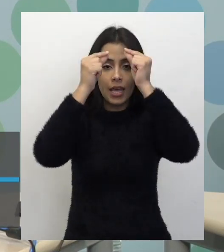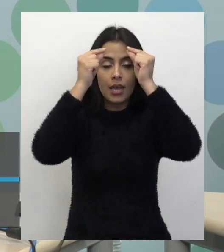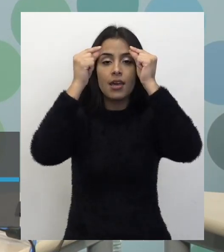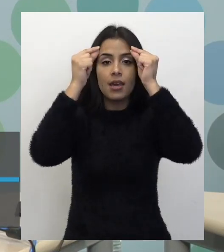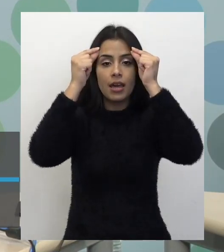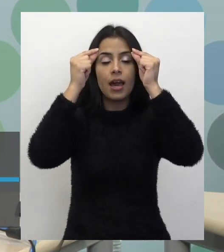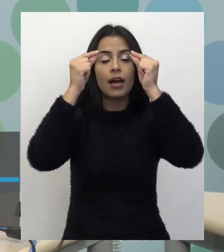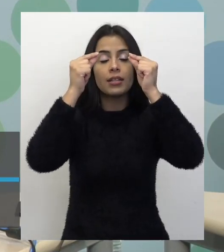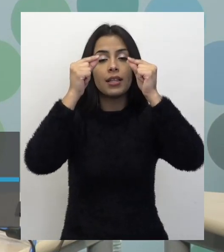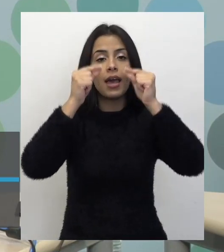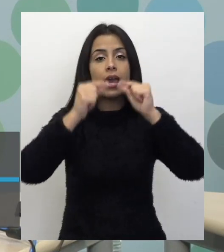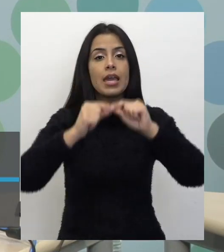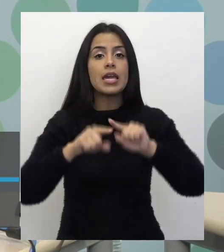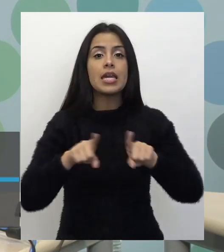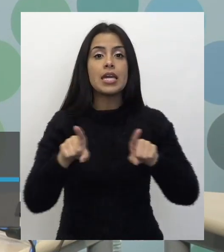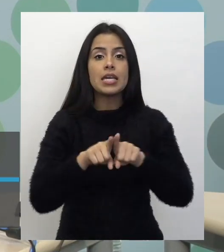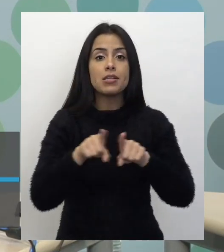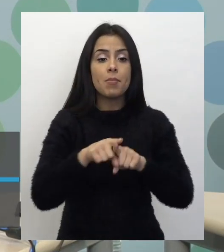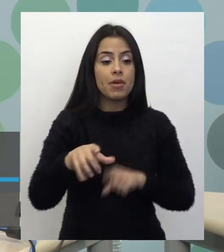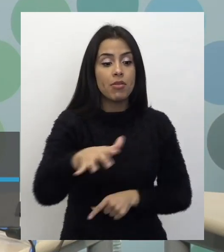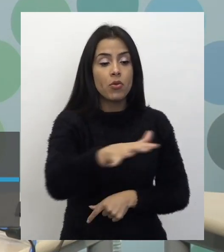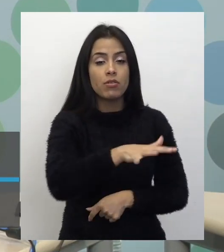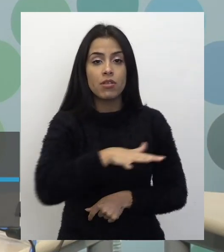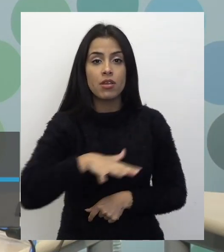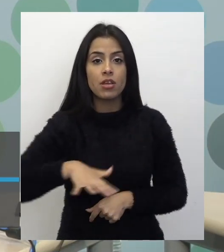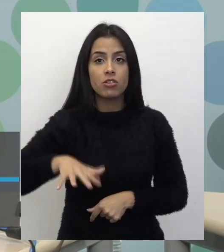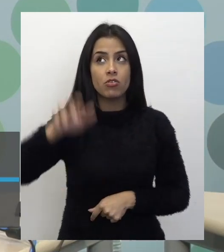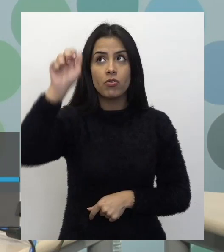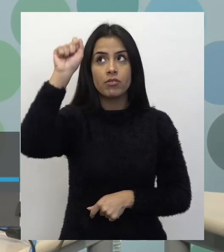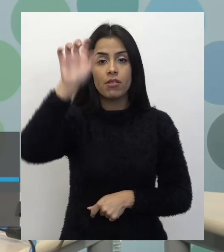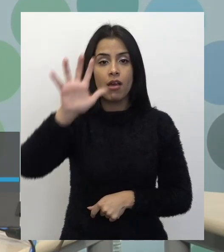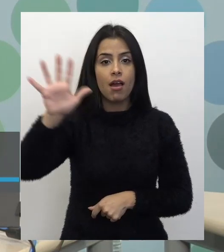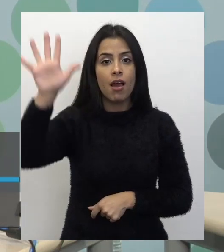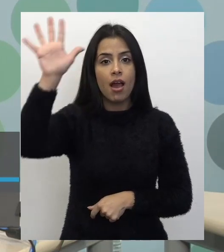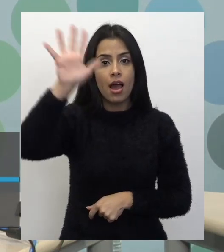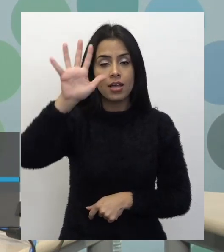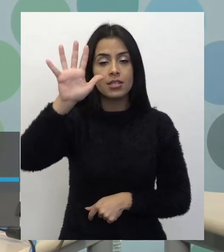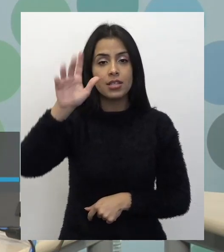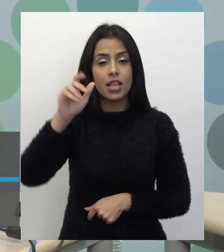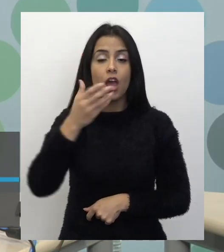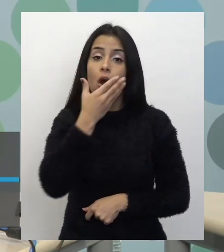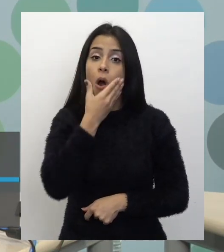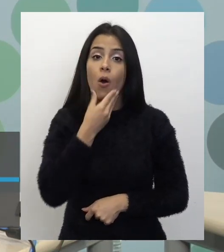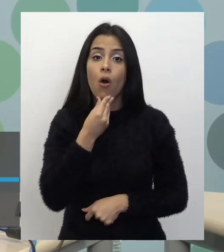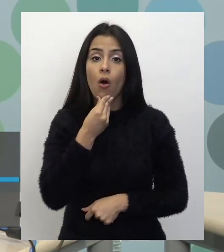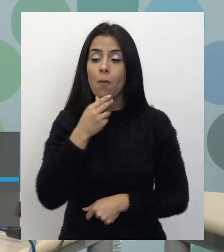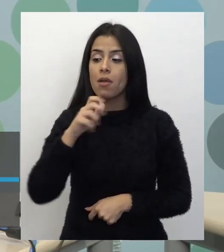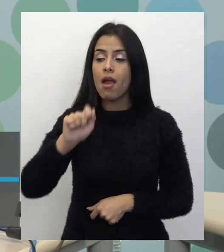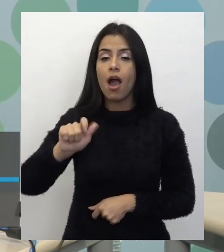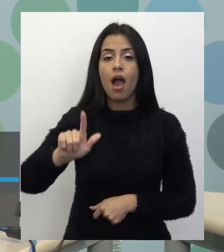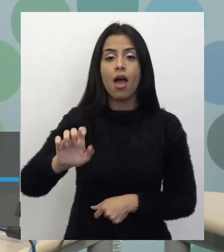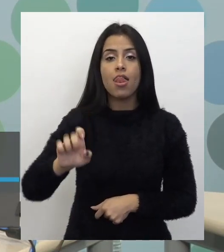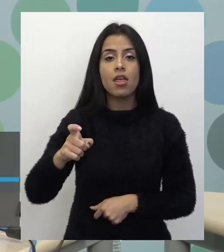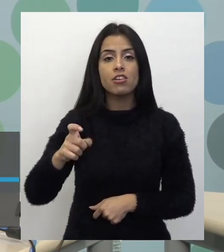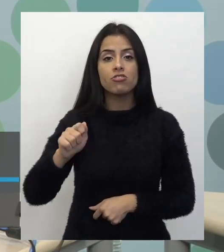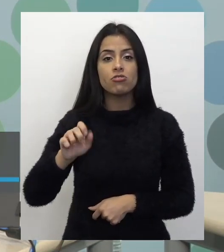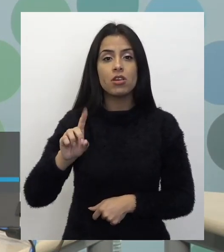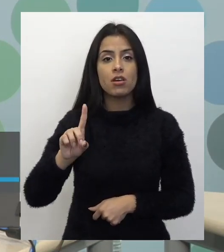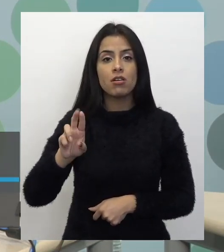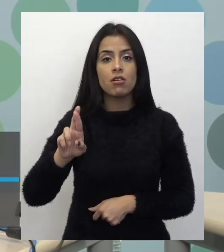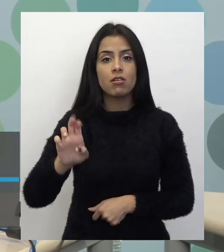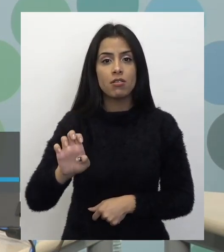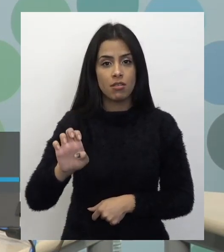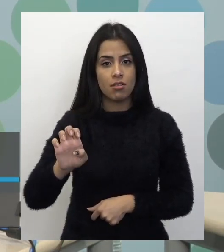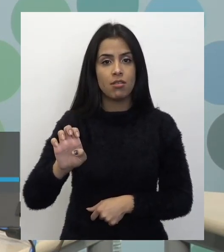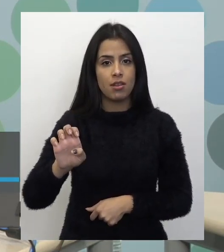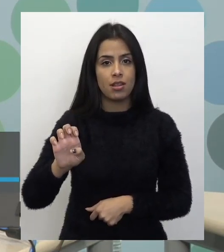por toda a região da Europa e da Ásia pelo Alexandre o Grande, o Alexandre Magno, Essa é a primeira aula